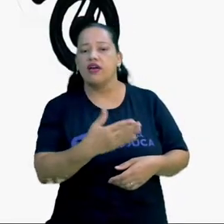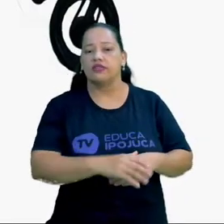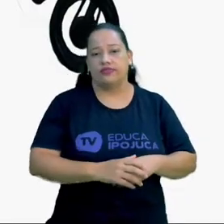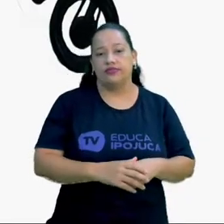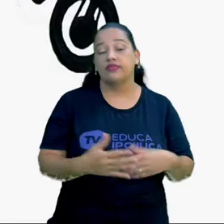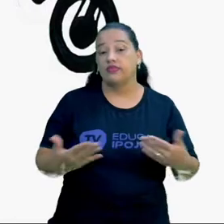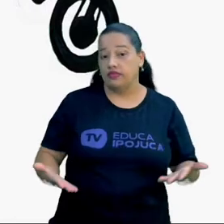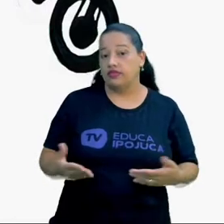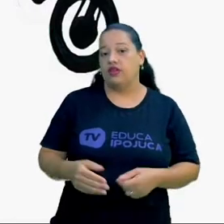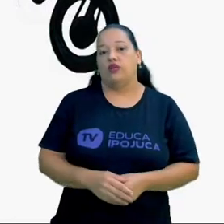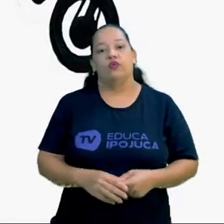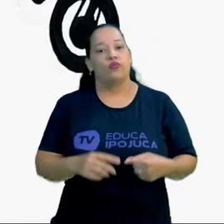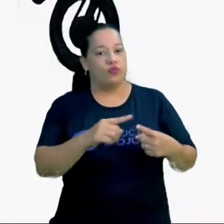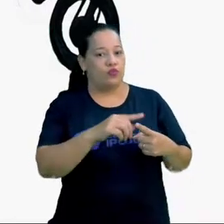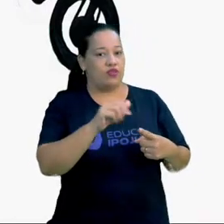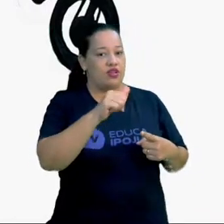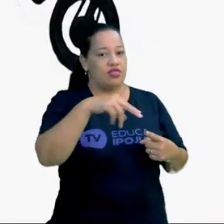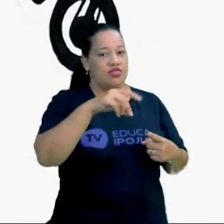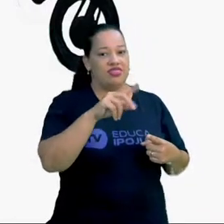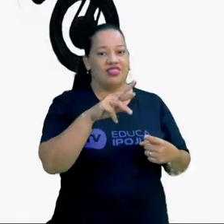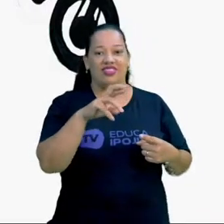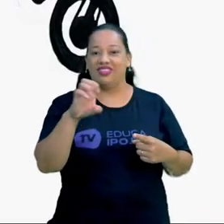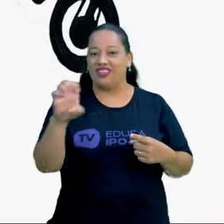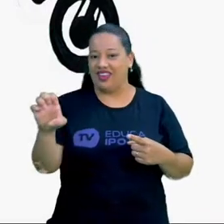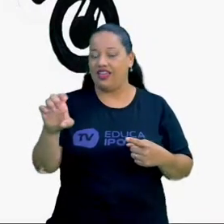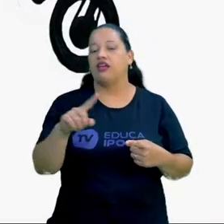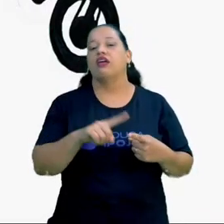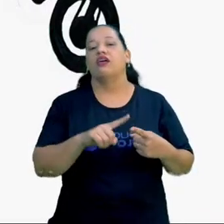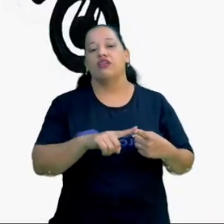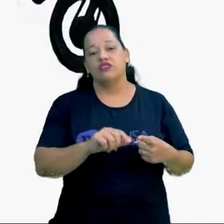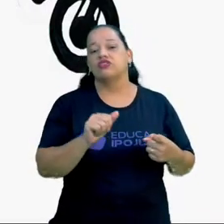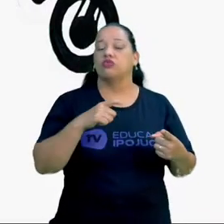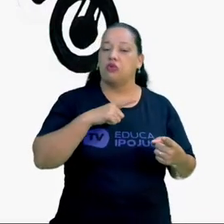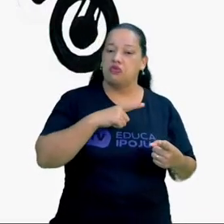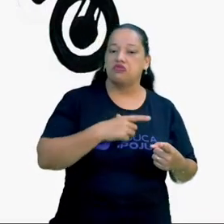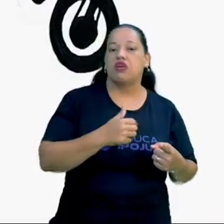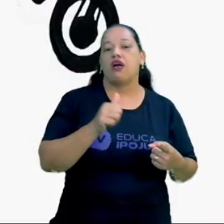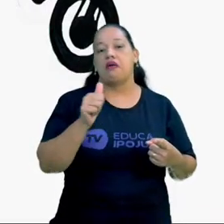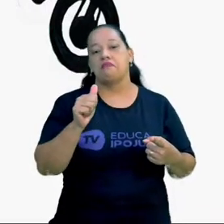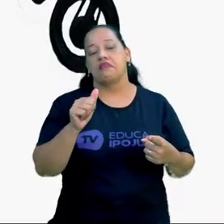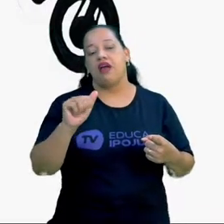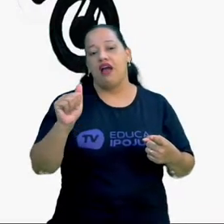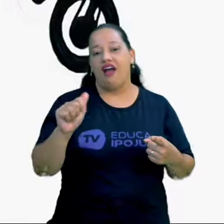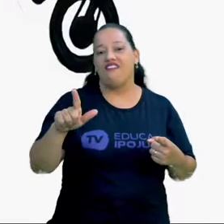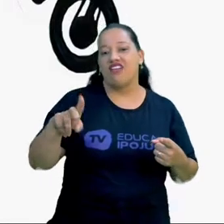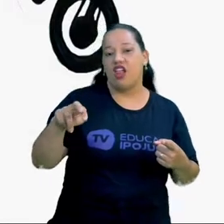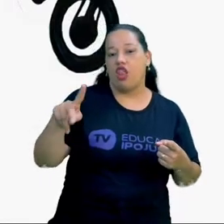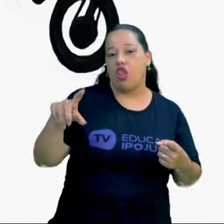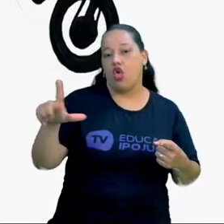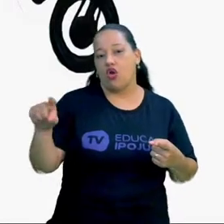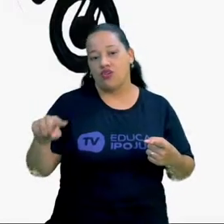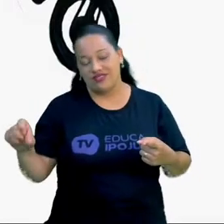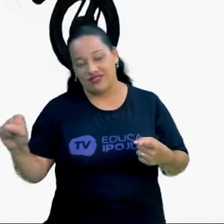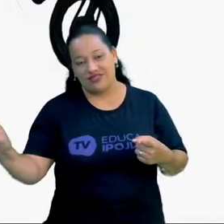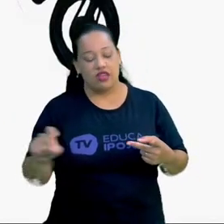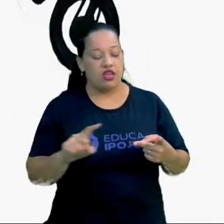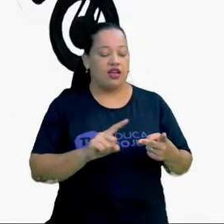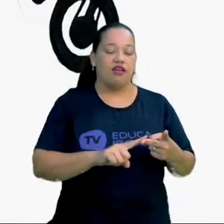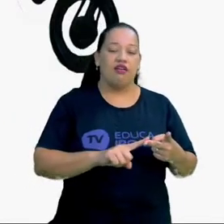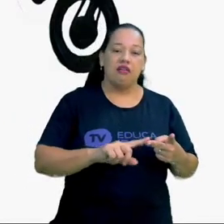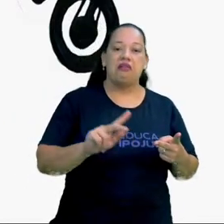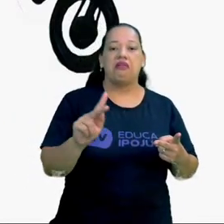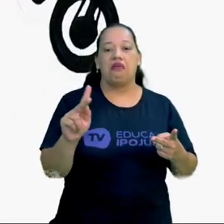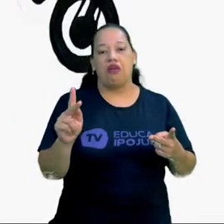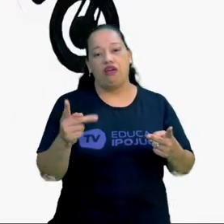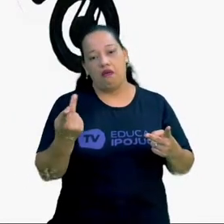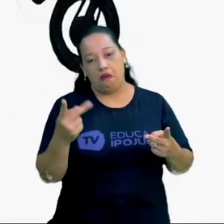André, ele preferiu a marca Avelóz. Bruno, BMW. Carlos, Honda.